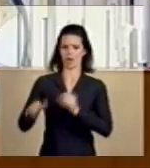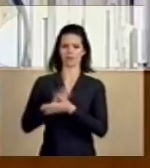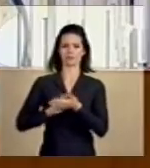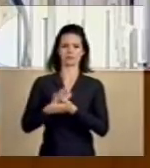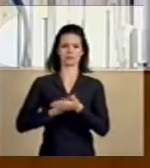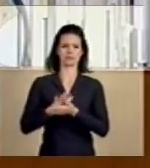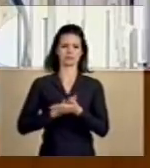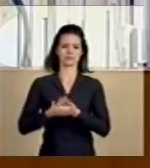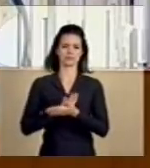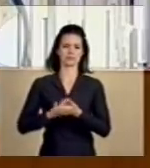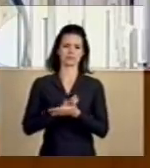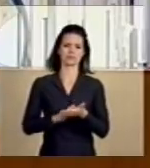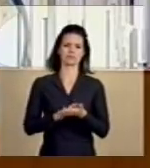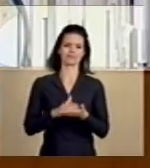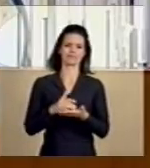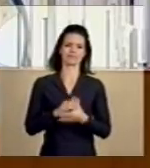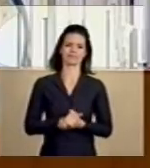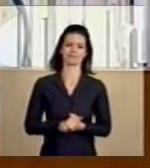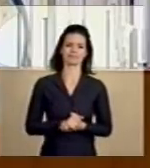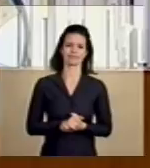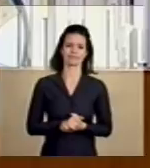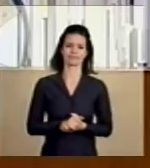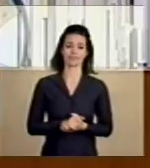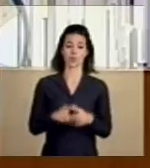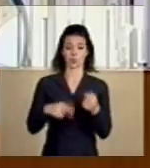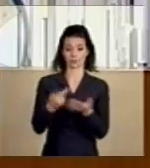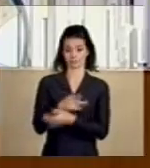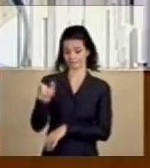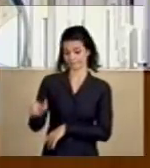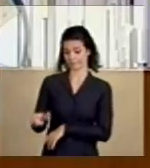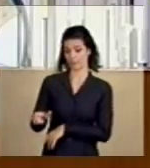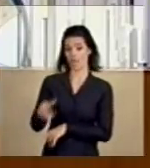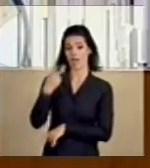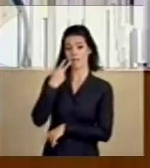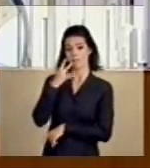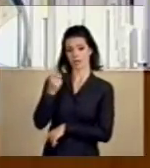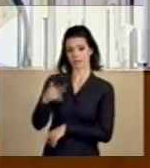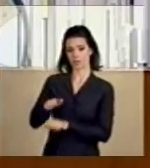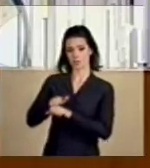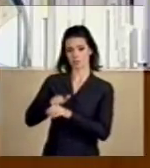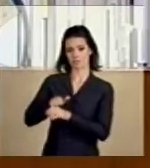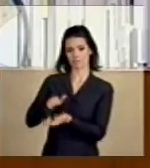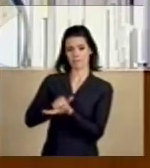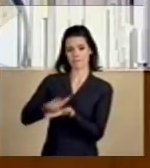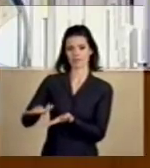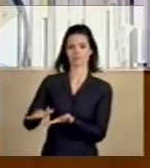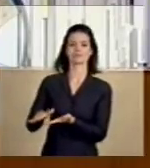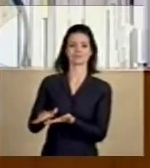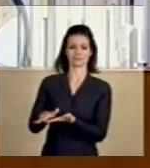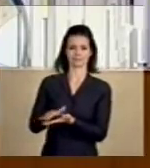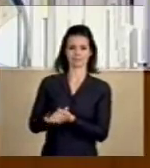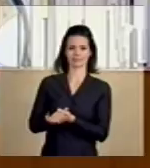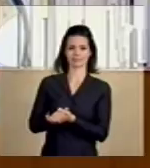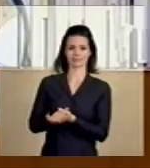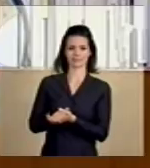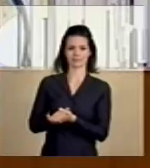ele mesmo, essa pessoa ter sido expulsa pelo pai pela sua condição. E ele disse: no seu caso, o seu